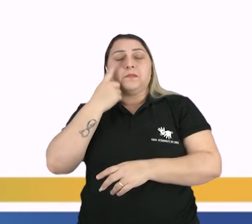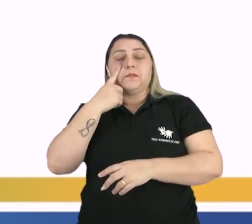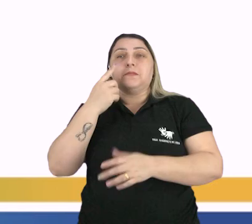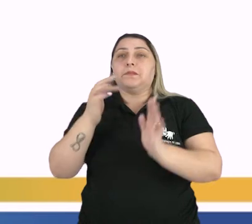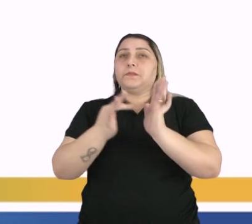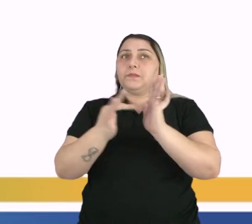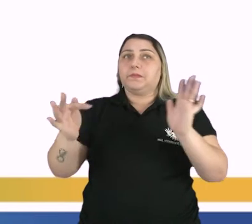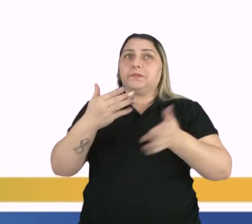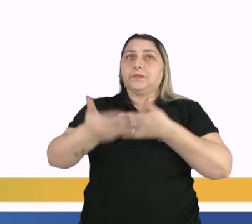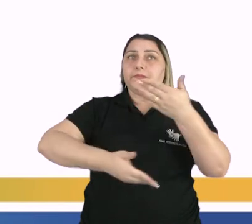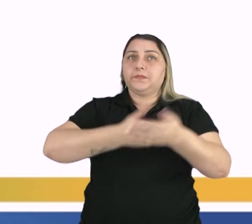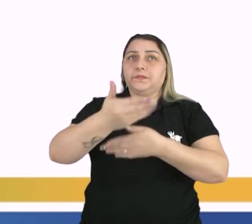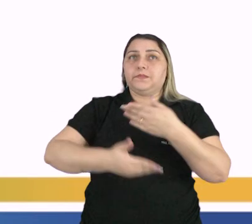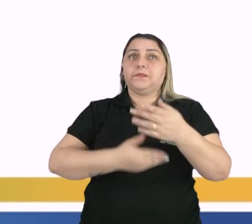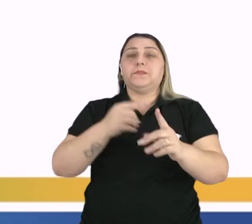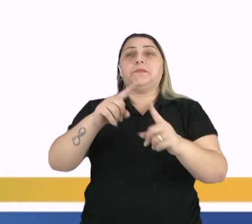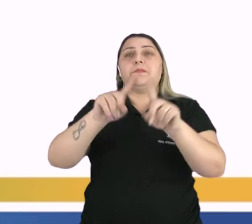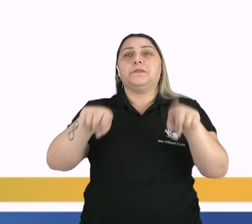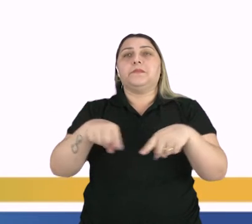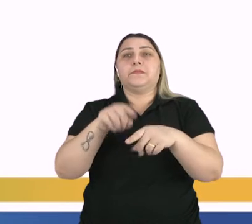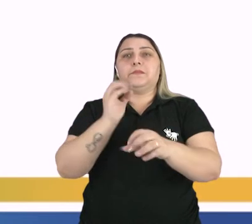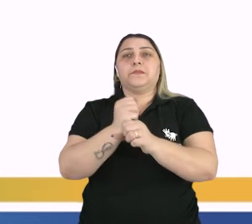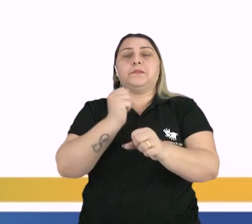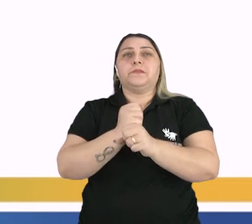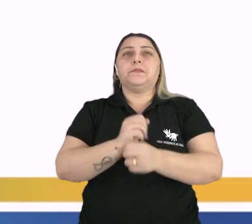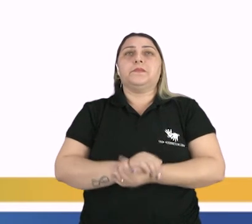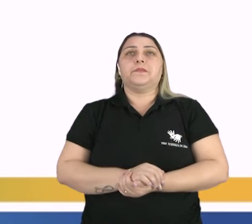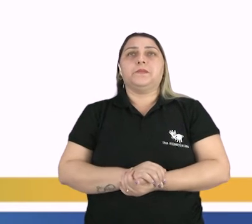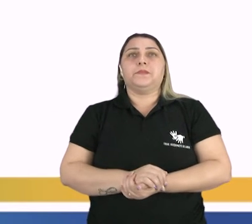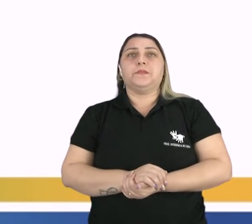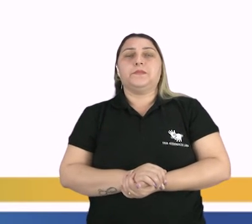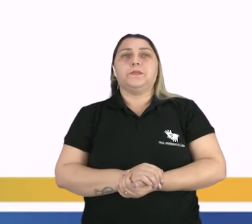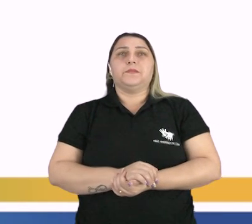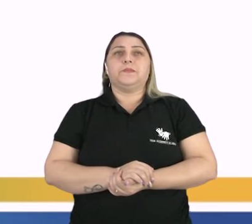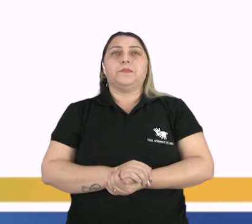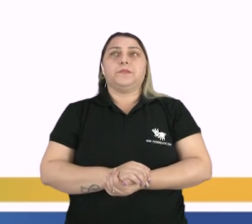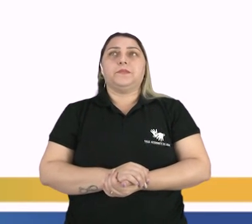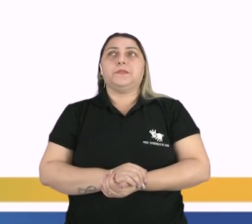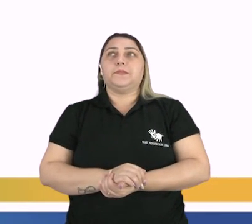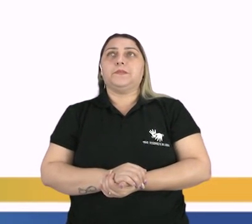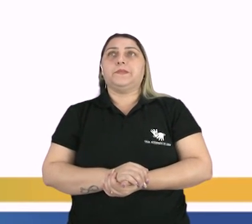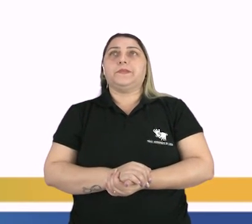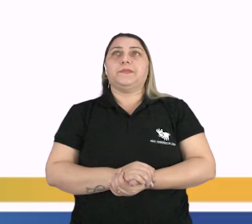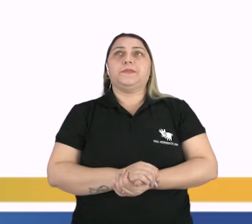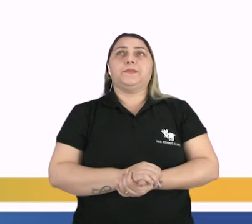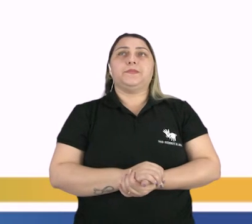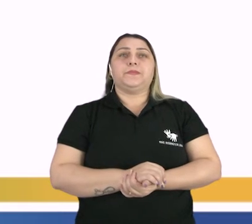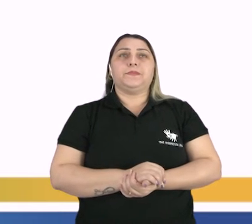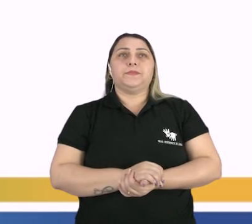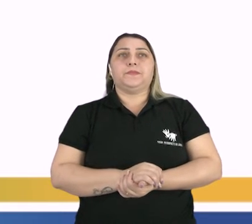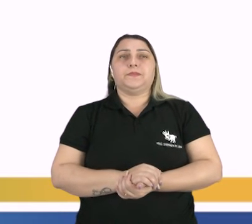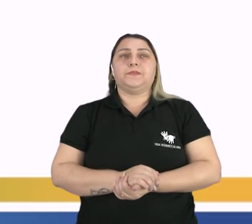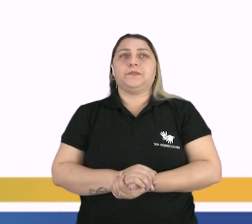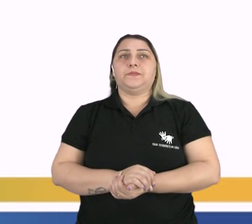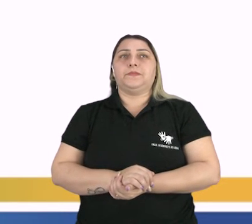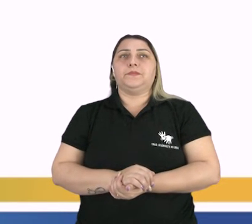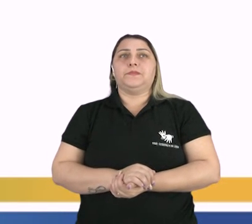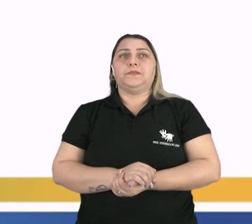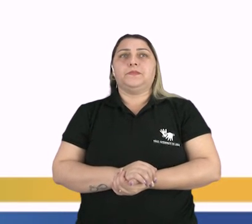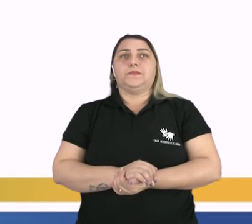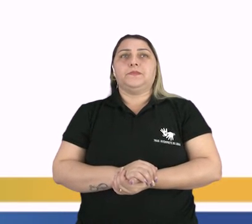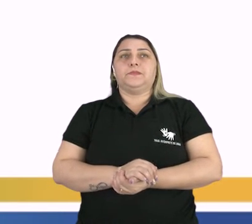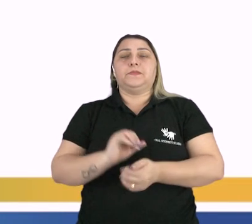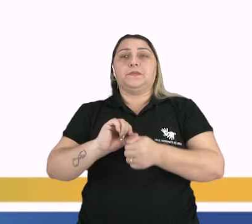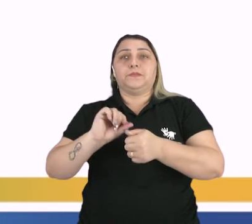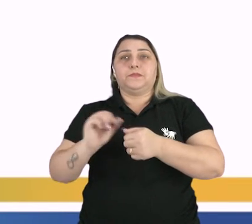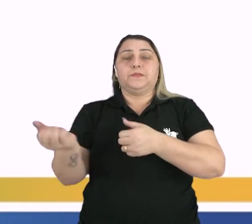aplicar a relação fundamental da trigonometria, que é o nosso objeto de estudo, né? E aí,